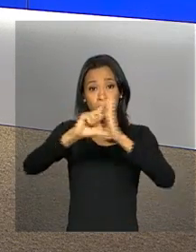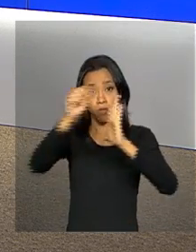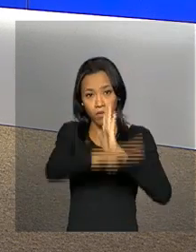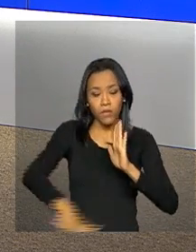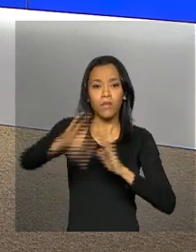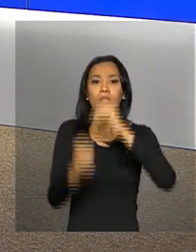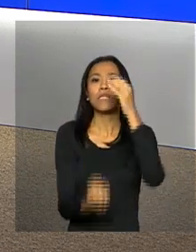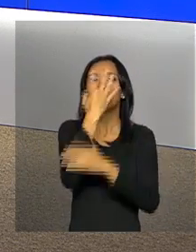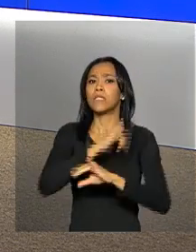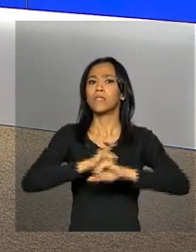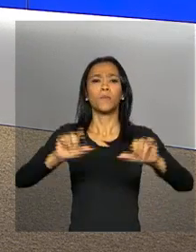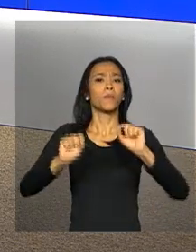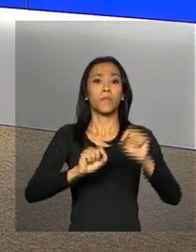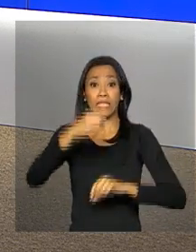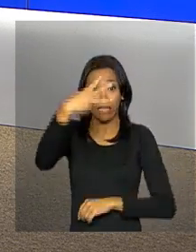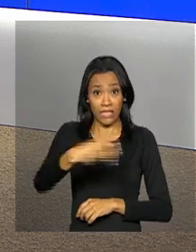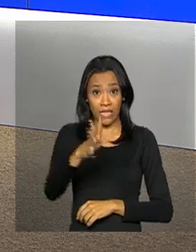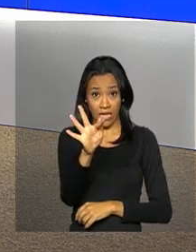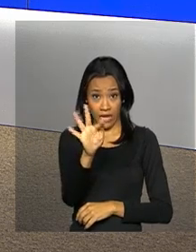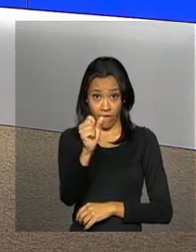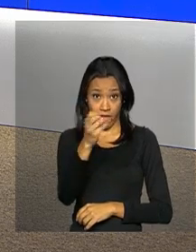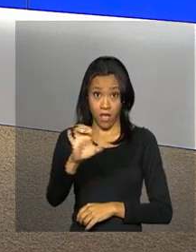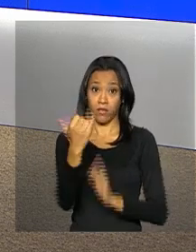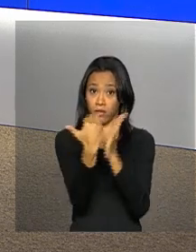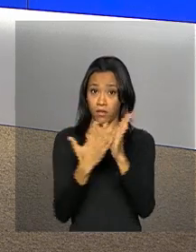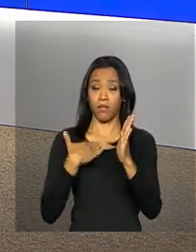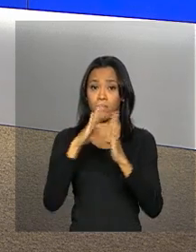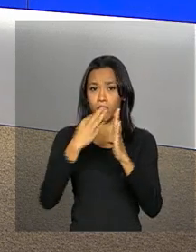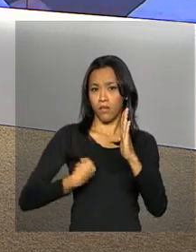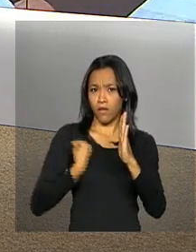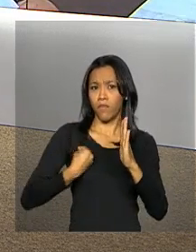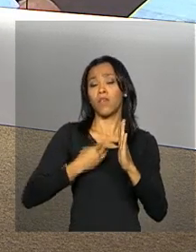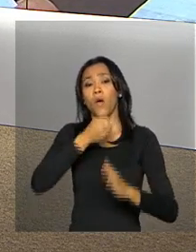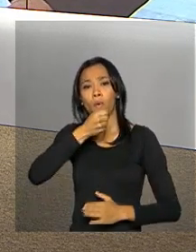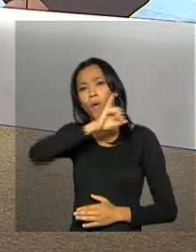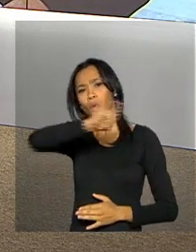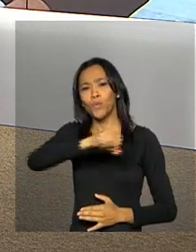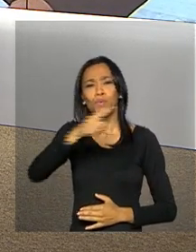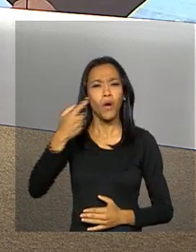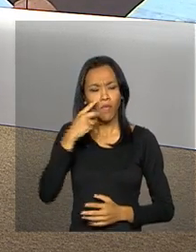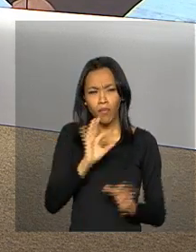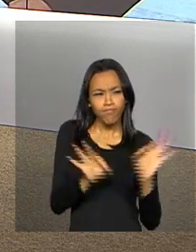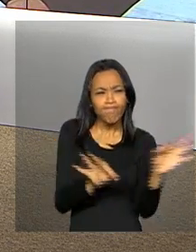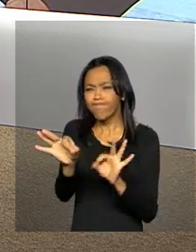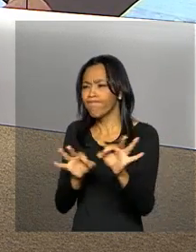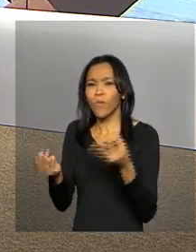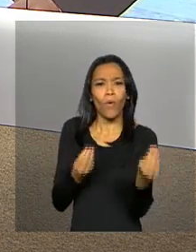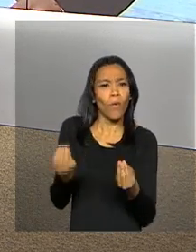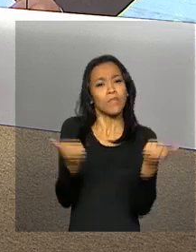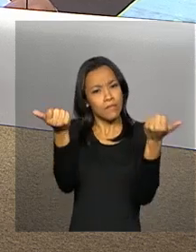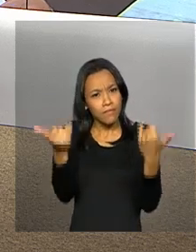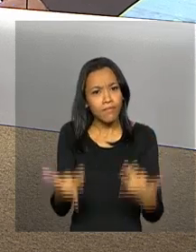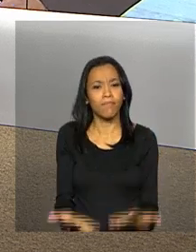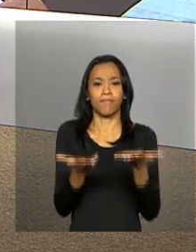do lançamento da terceira fase do programa Minha Casa Minha Vida. O repórter João Pedro Neto acompanha os preparativos para a cerimônia e ao